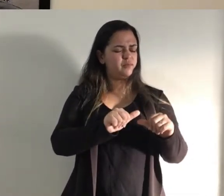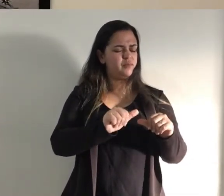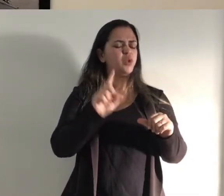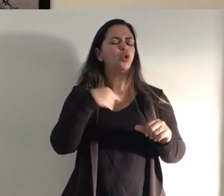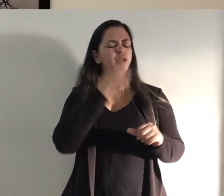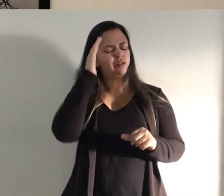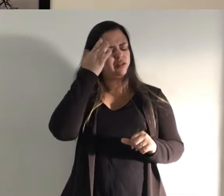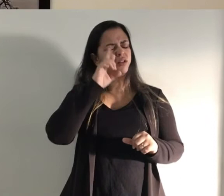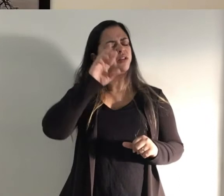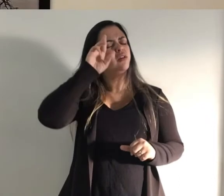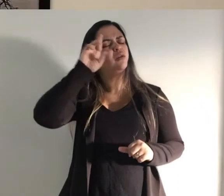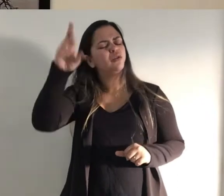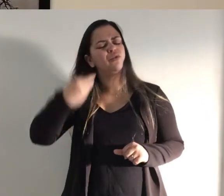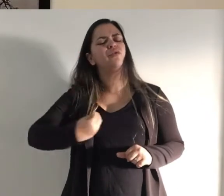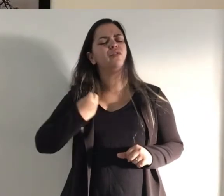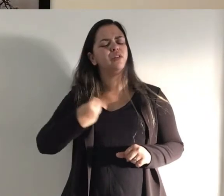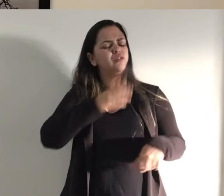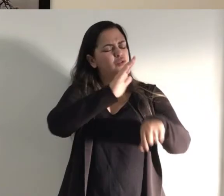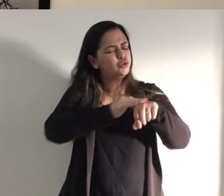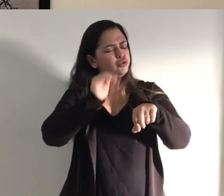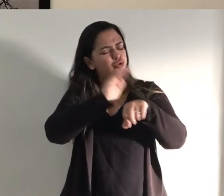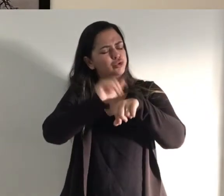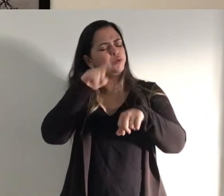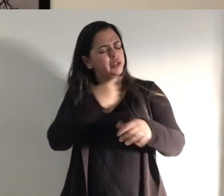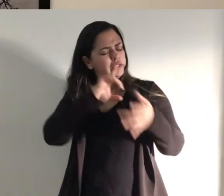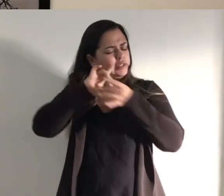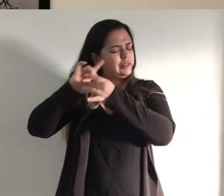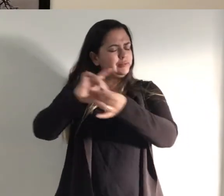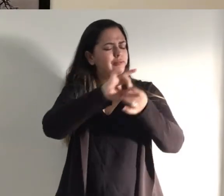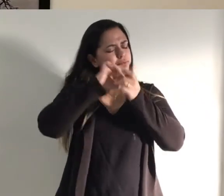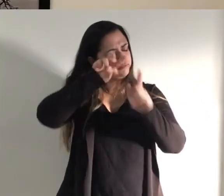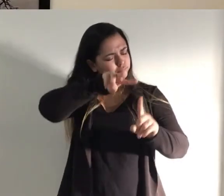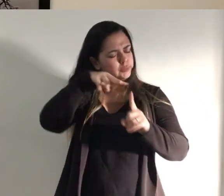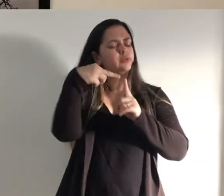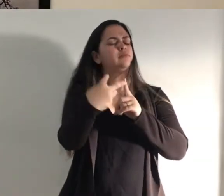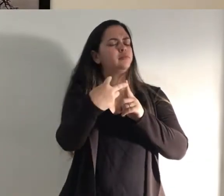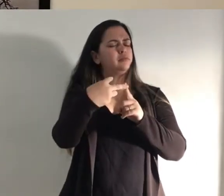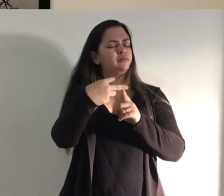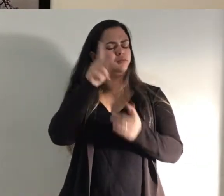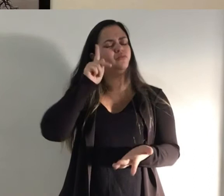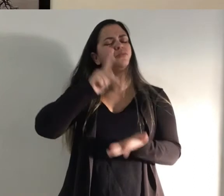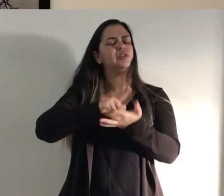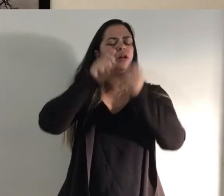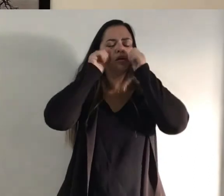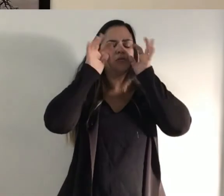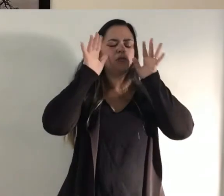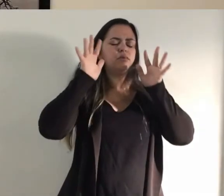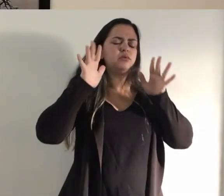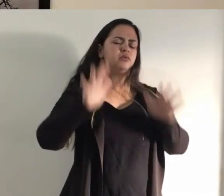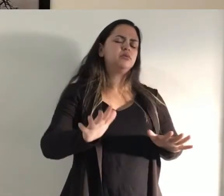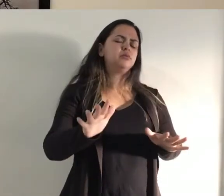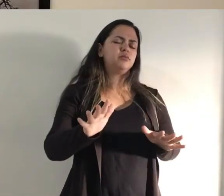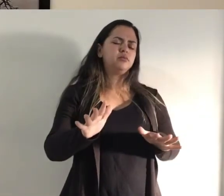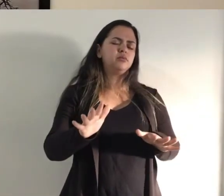Senhor nos chama para esse relacionamento dentro dessa dinâmica. Abençoa-nos, ó Pai. Manifesta a Tua misericórdia